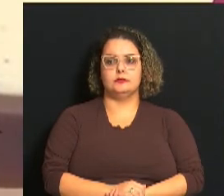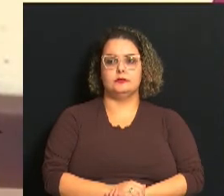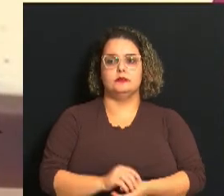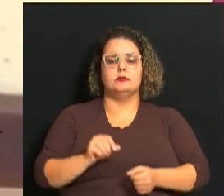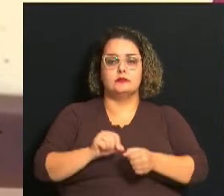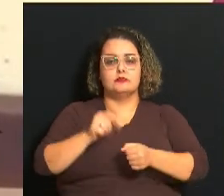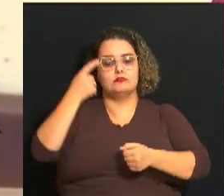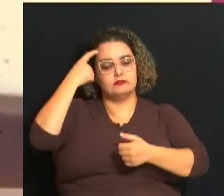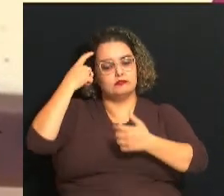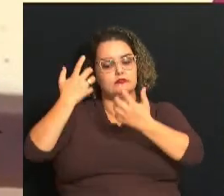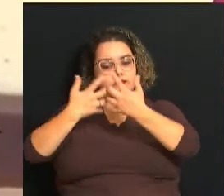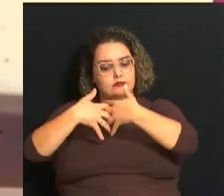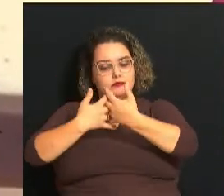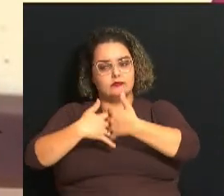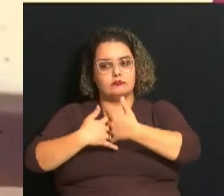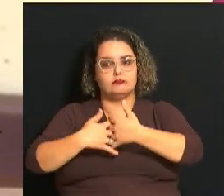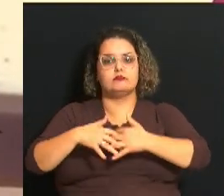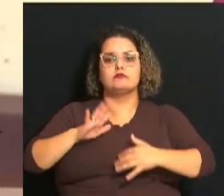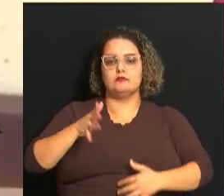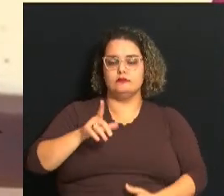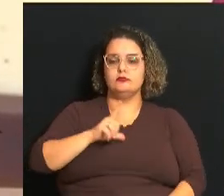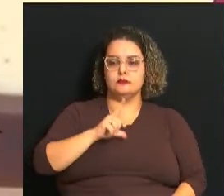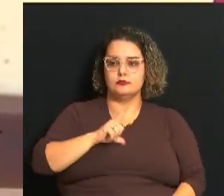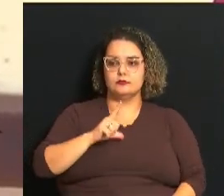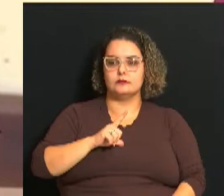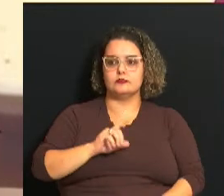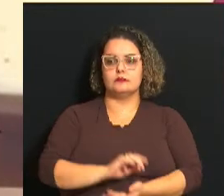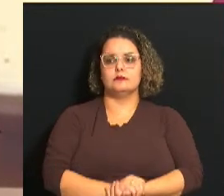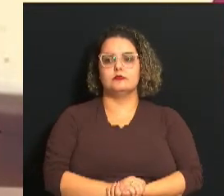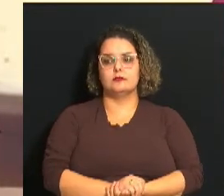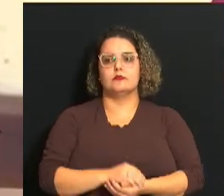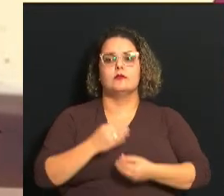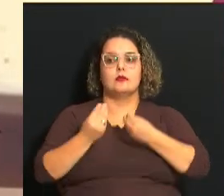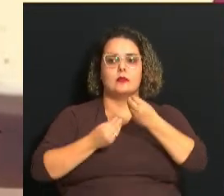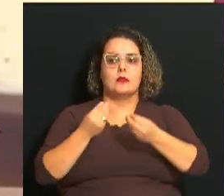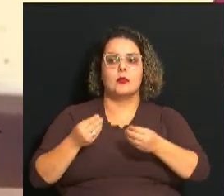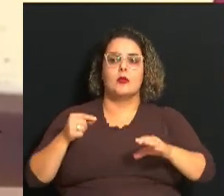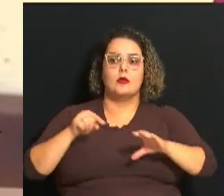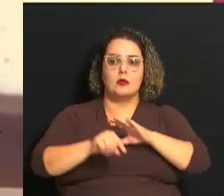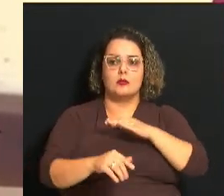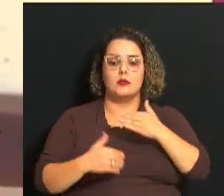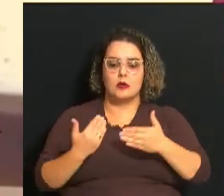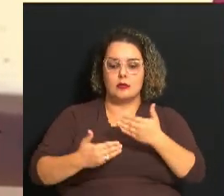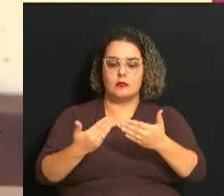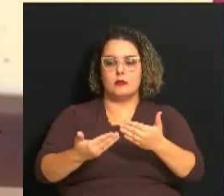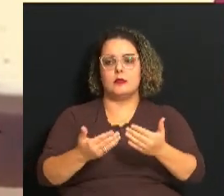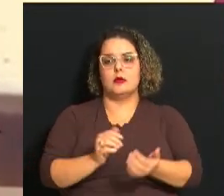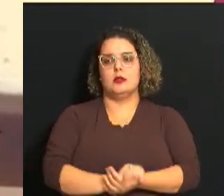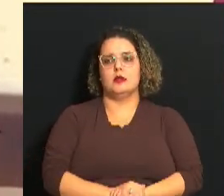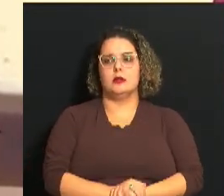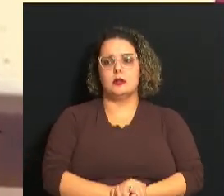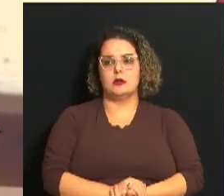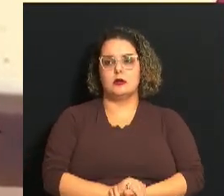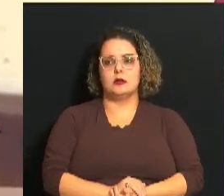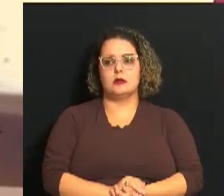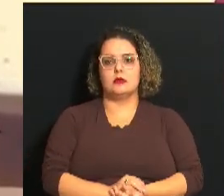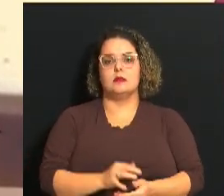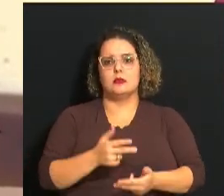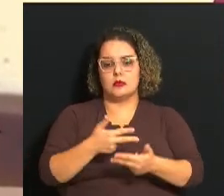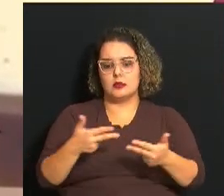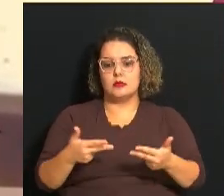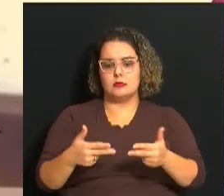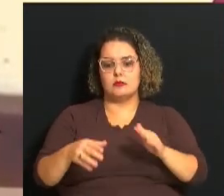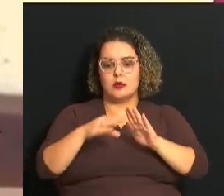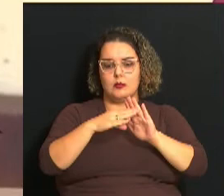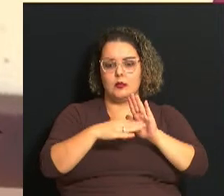reflexão sobre o instrumento que já existe instrumento legal e como que a gente pode avançar de acordo inclusive sobre essas questões que vocês